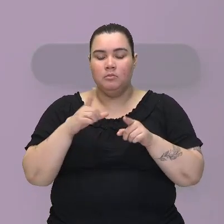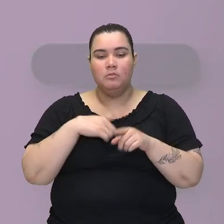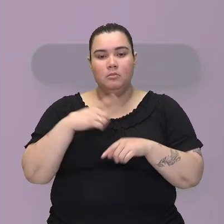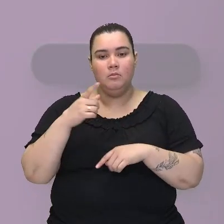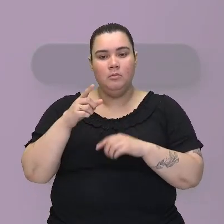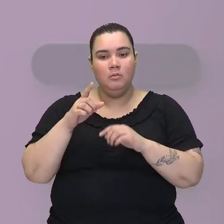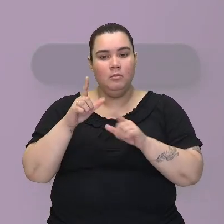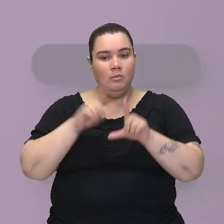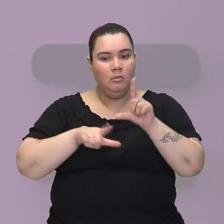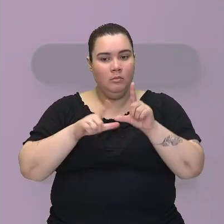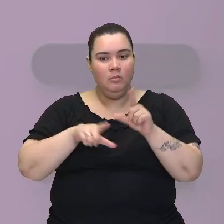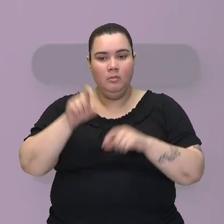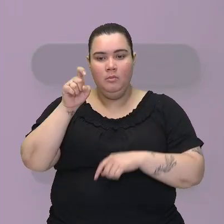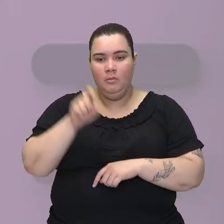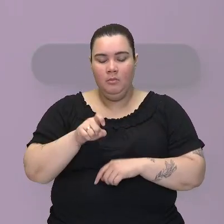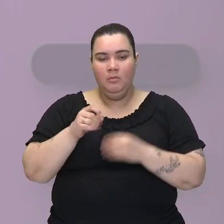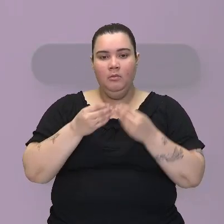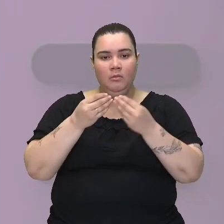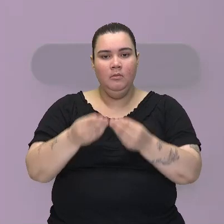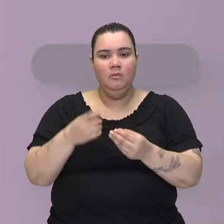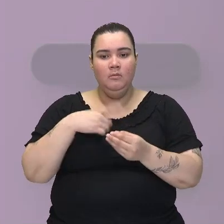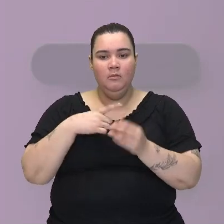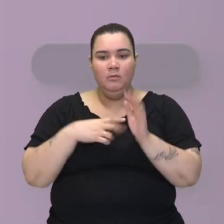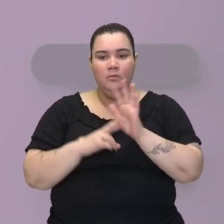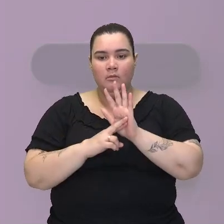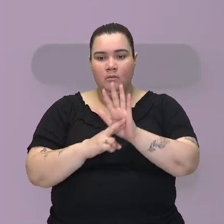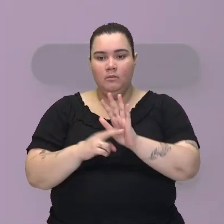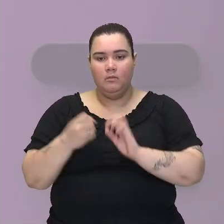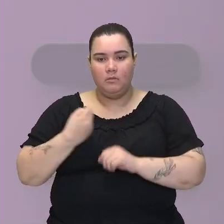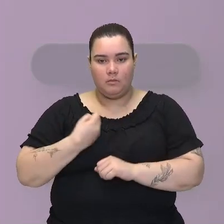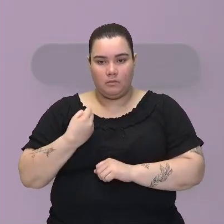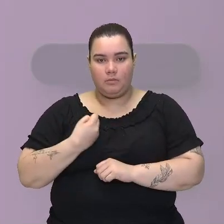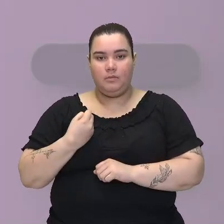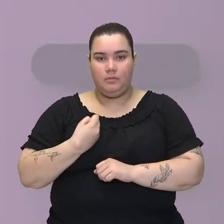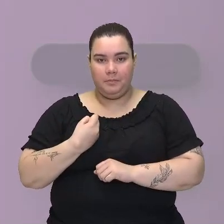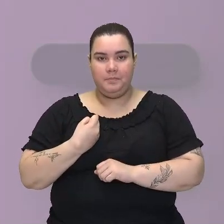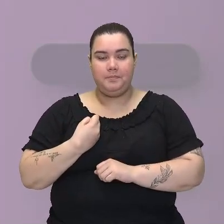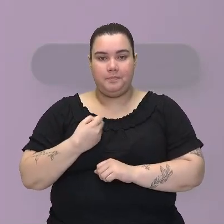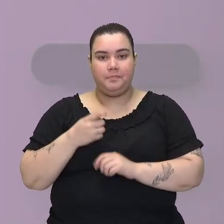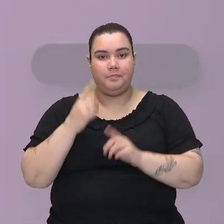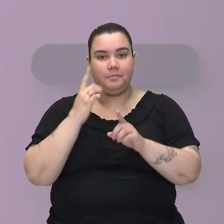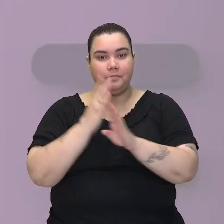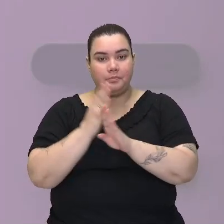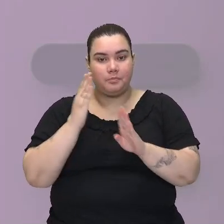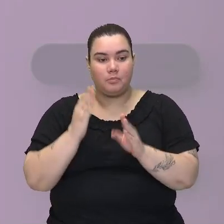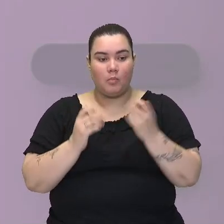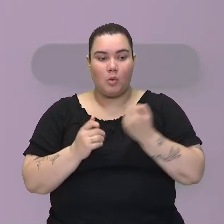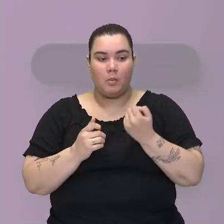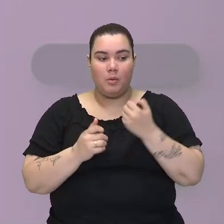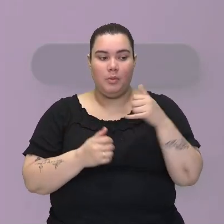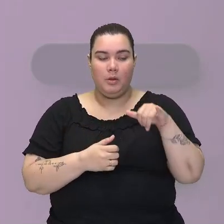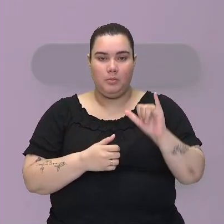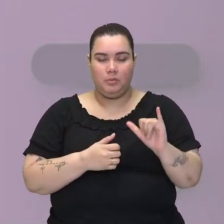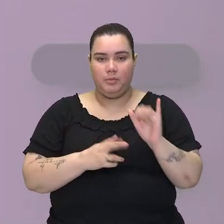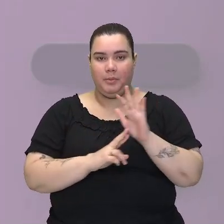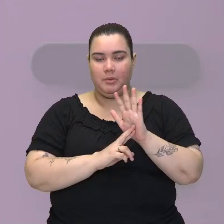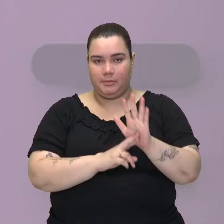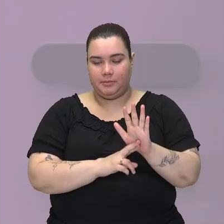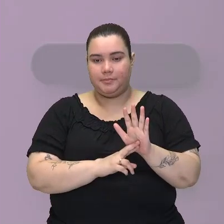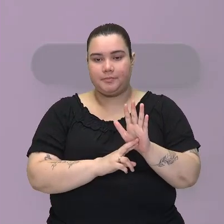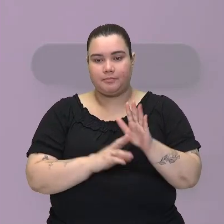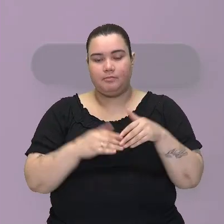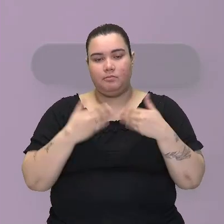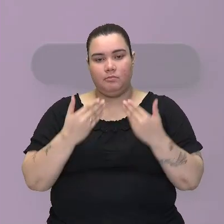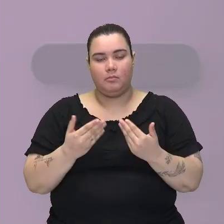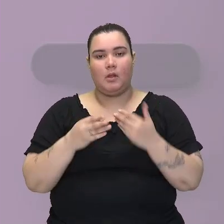x para encontrar y. Tá? Por quê? Porque eu preciso das coordenadas do meu ponto, para eu